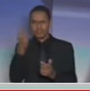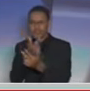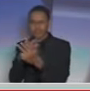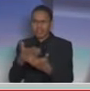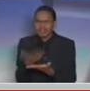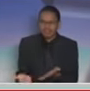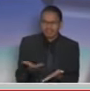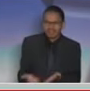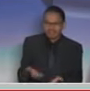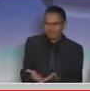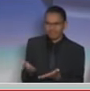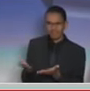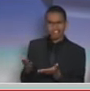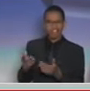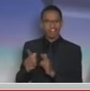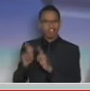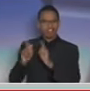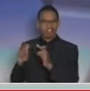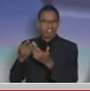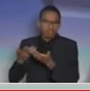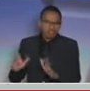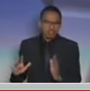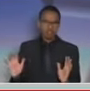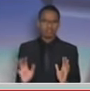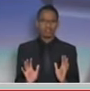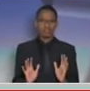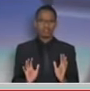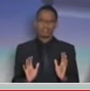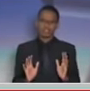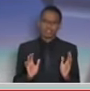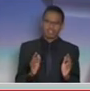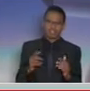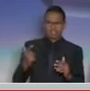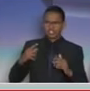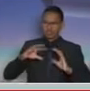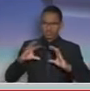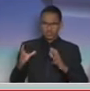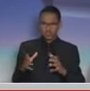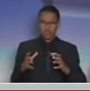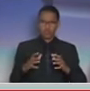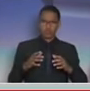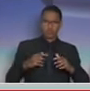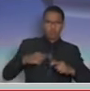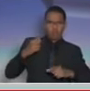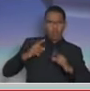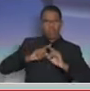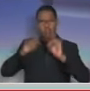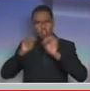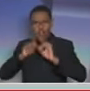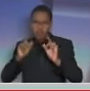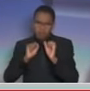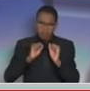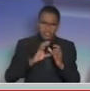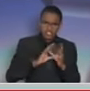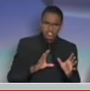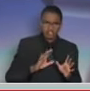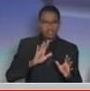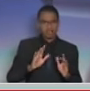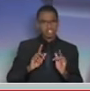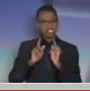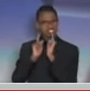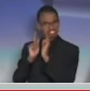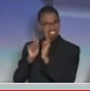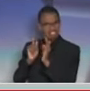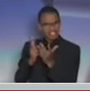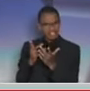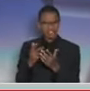pessoas que nada tem a ver com a greve. A greve, o movimento, diria, o protesto tem toda a legitimidade, mas não era preciso fazer greve